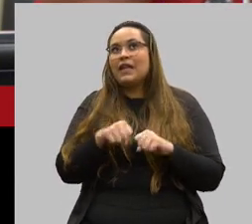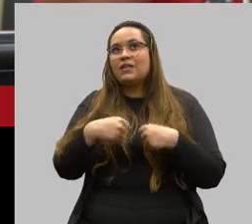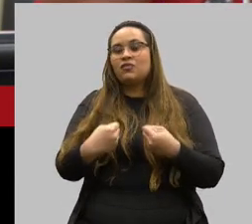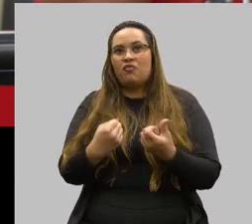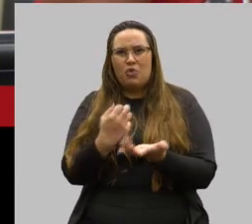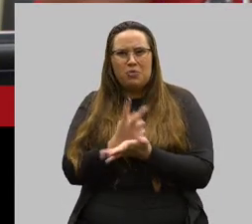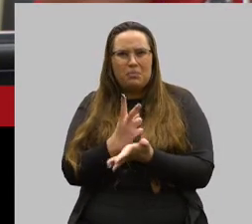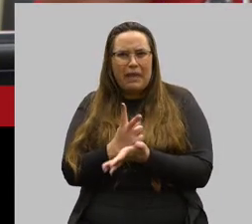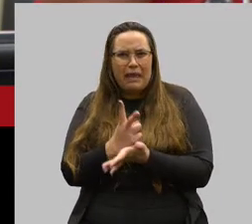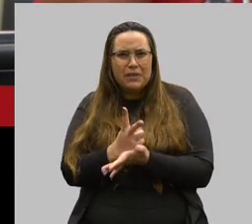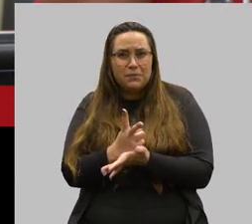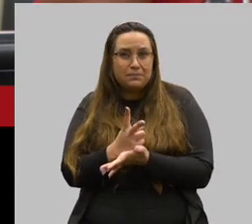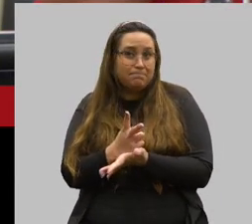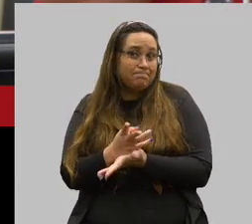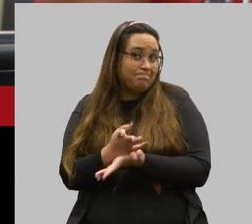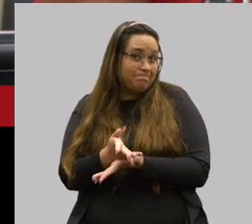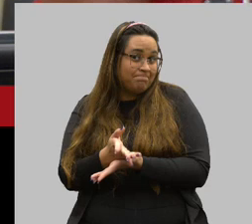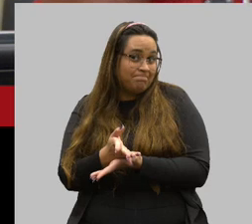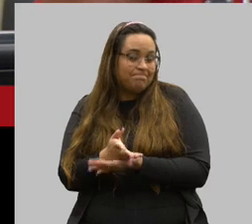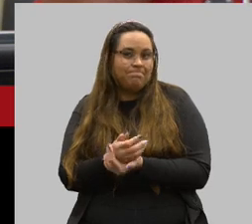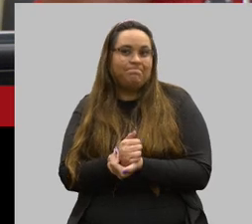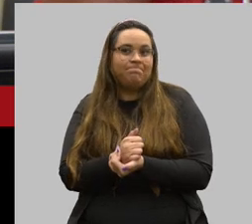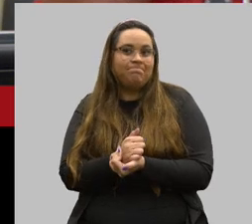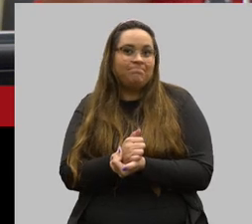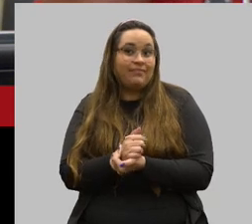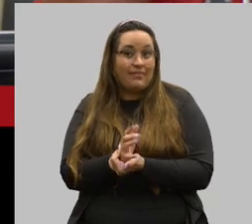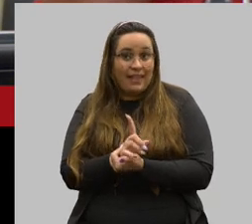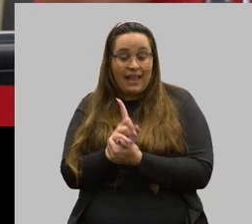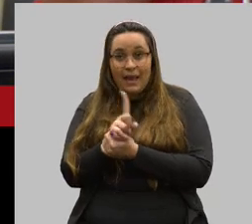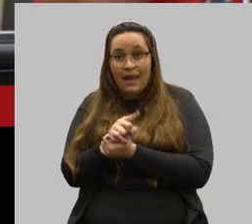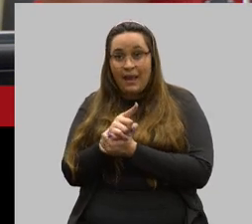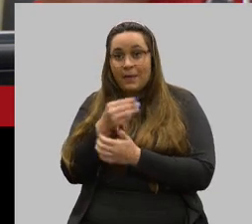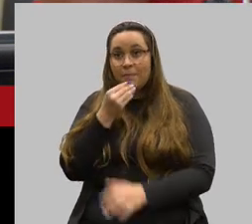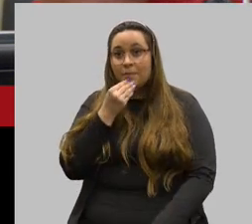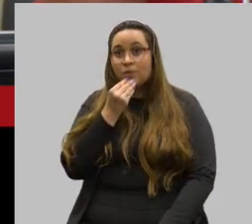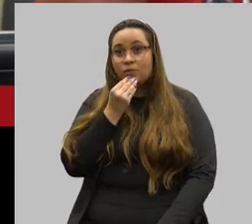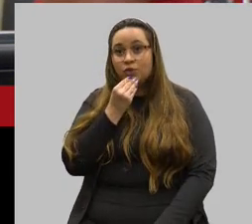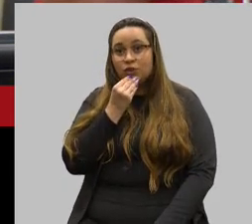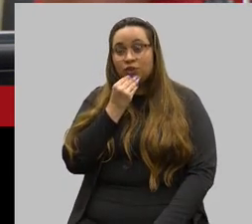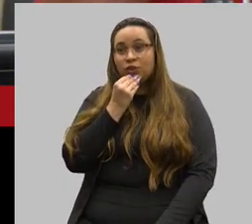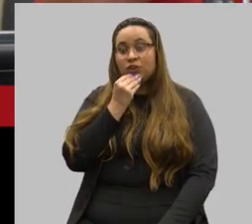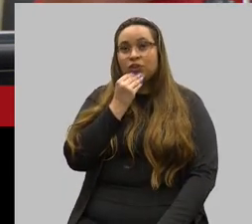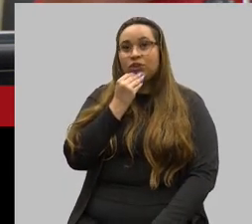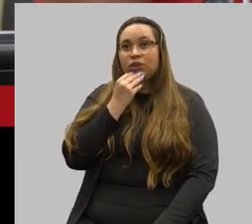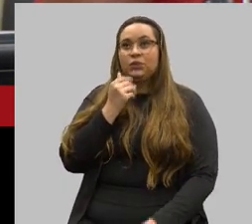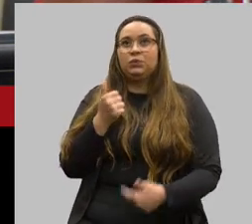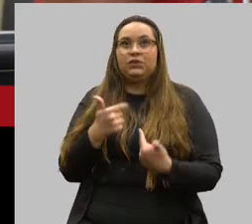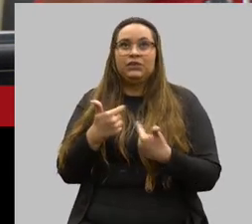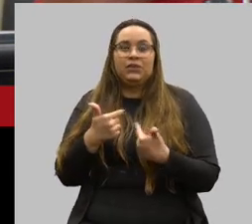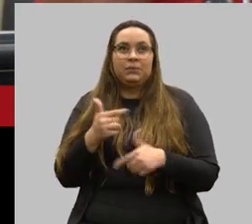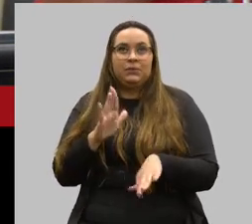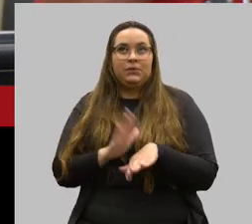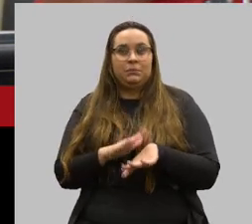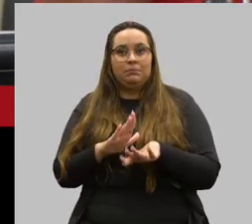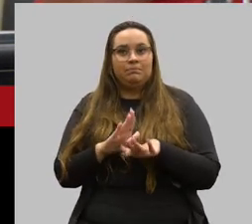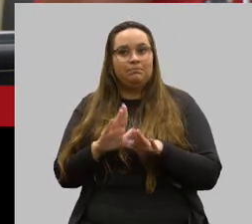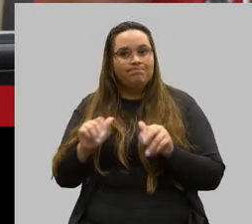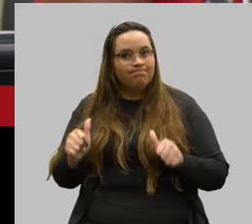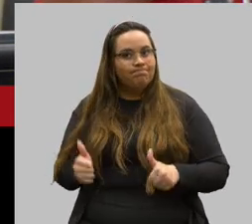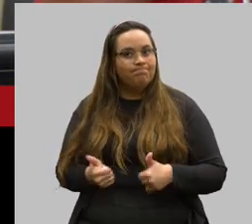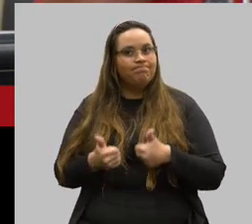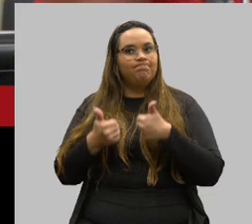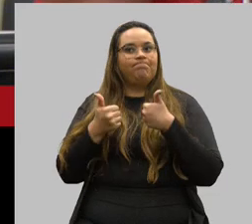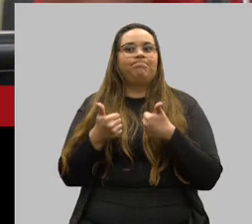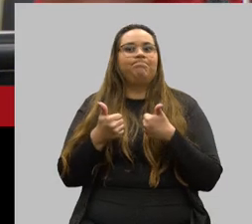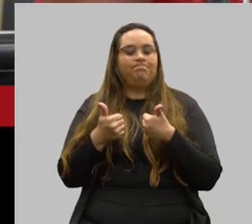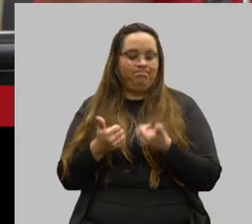aporte que deveria ser a proporção do Trabalho desempenhado é só para deixar isso aqui consignado em relação a questão de investimento